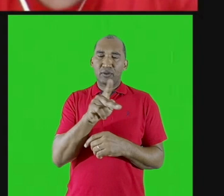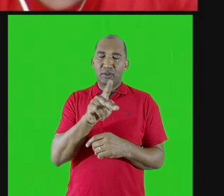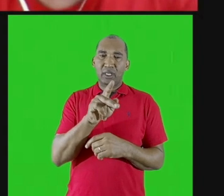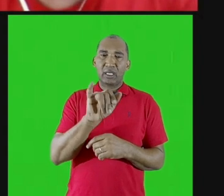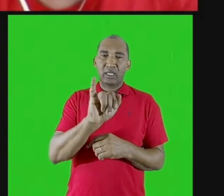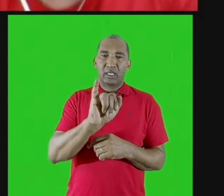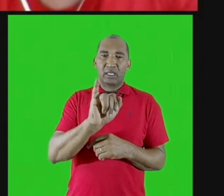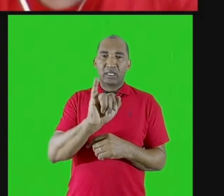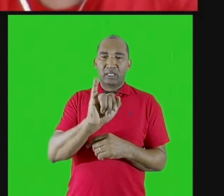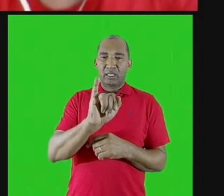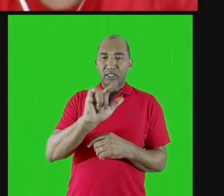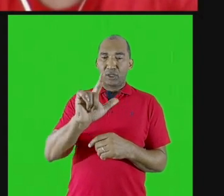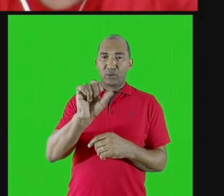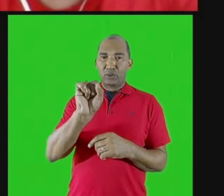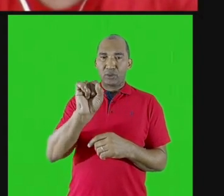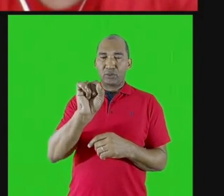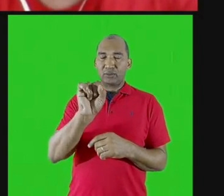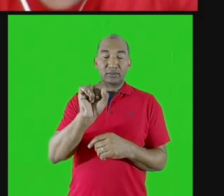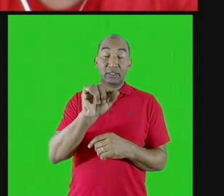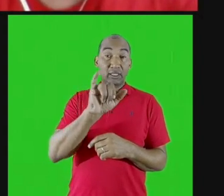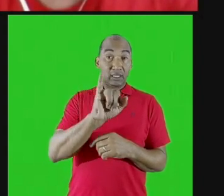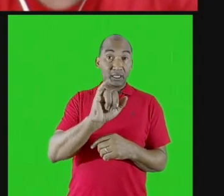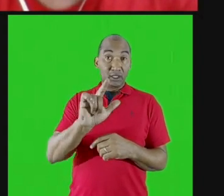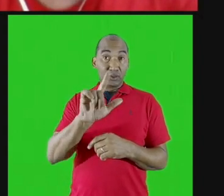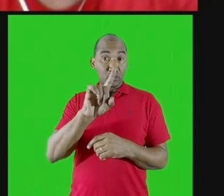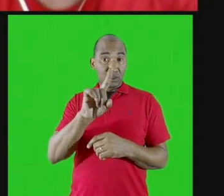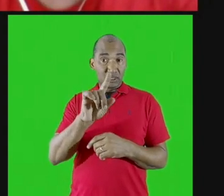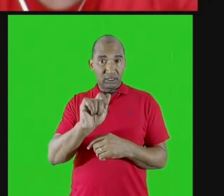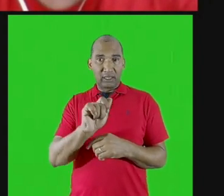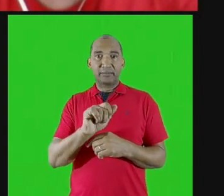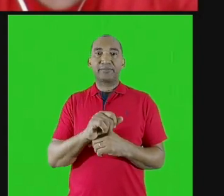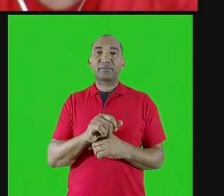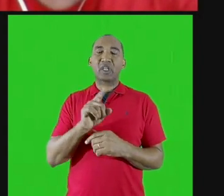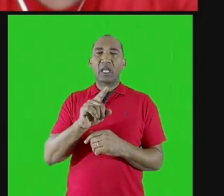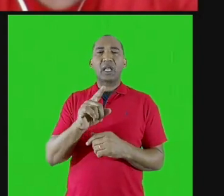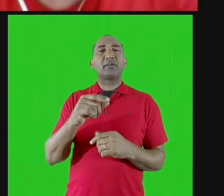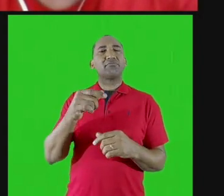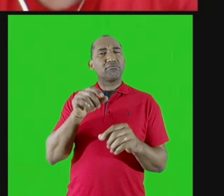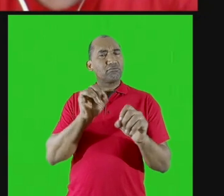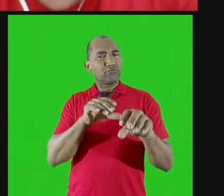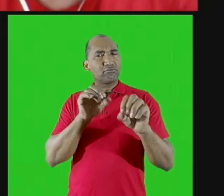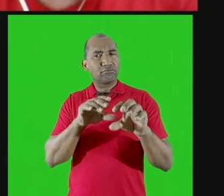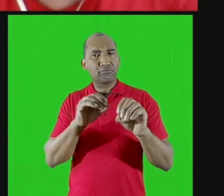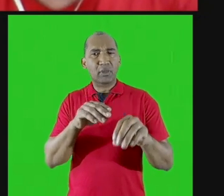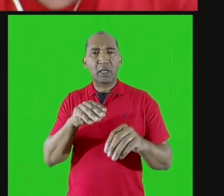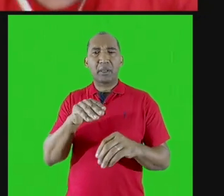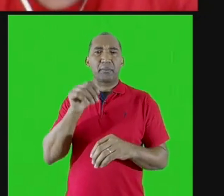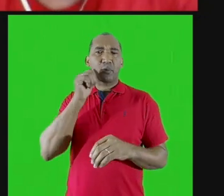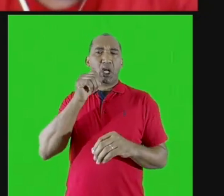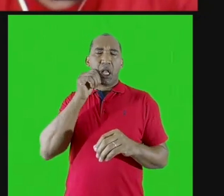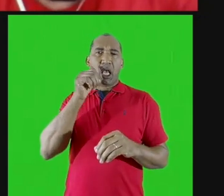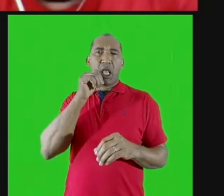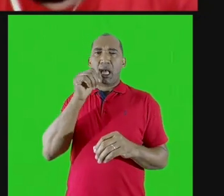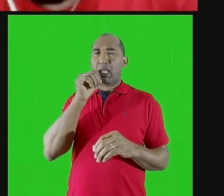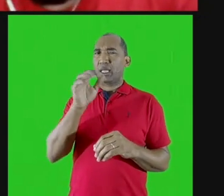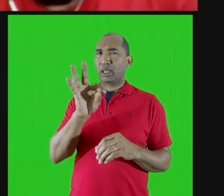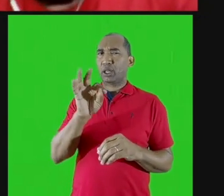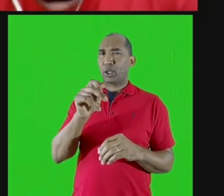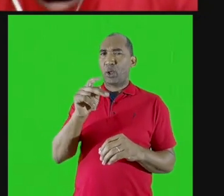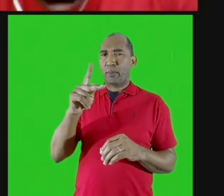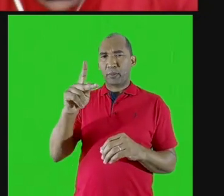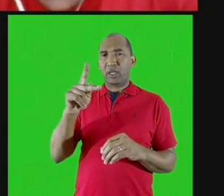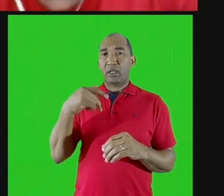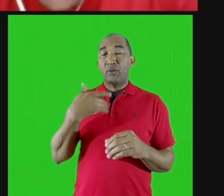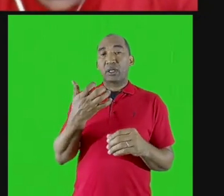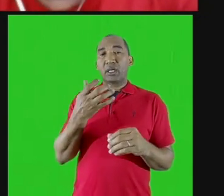Passos, e que é uma grande educadora, uma mulher de ponta, que faz realmente a educação